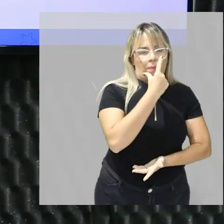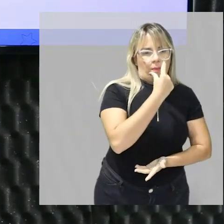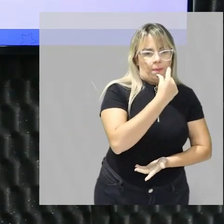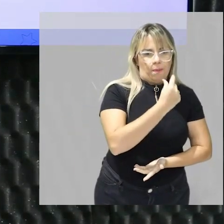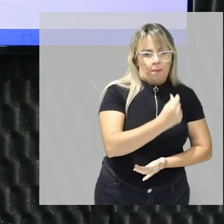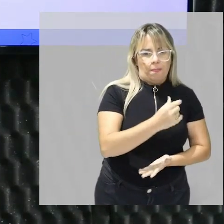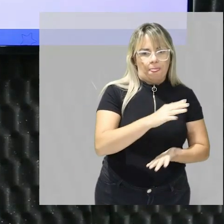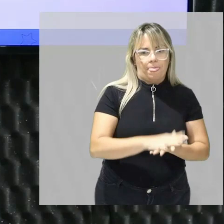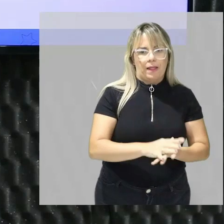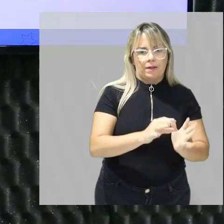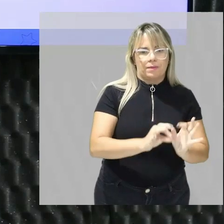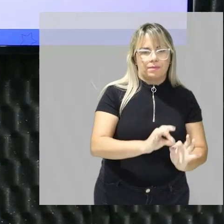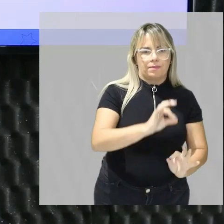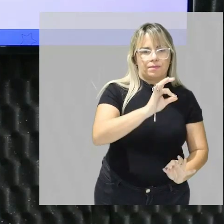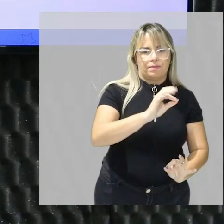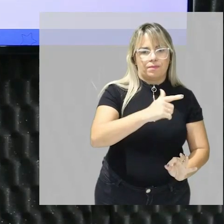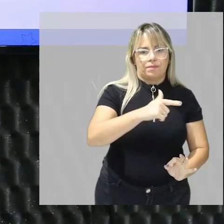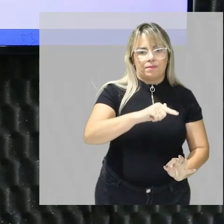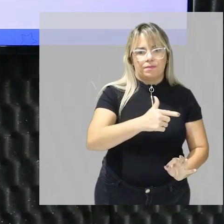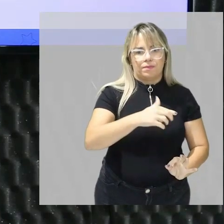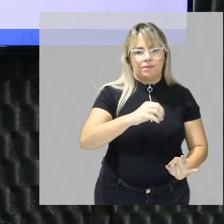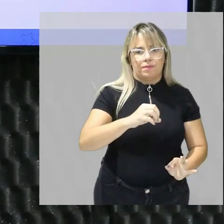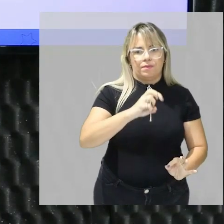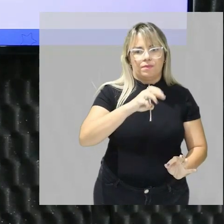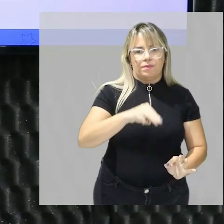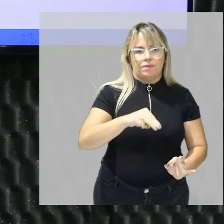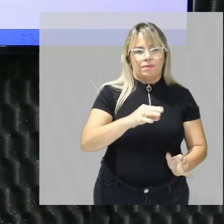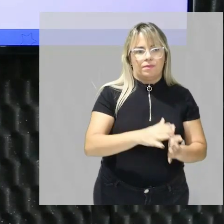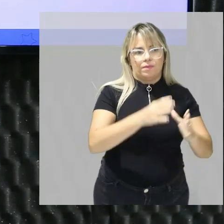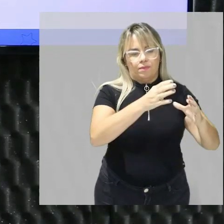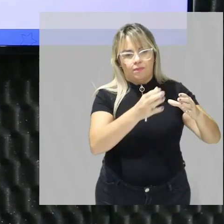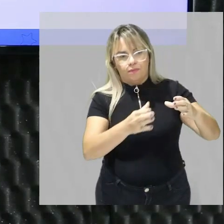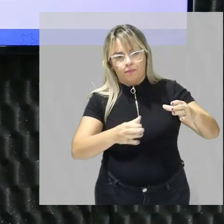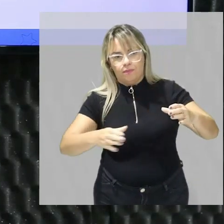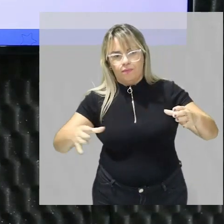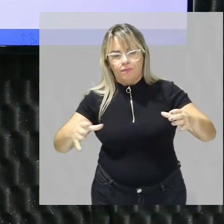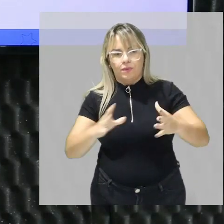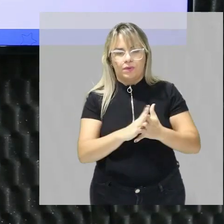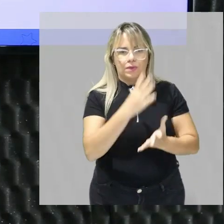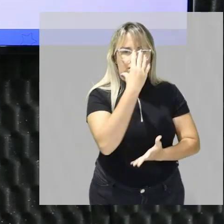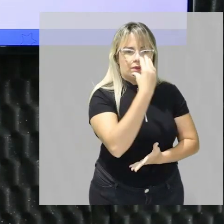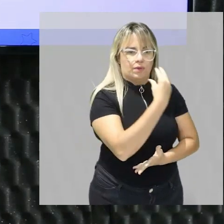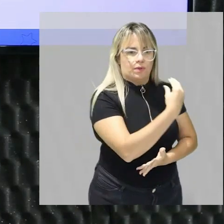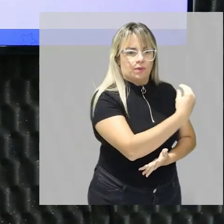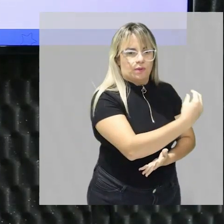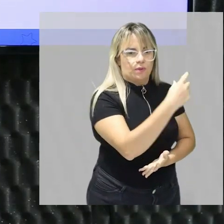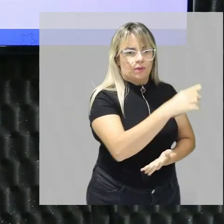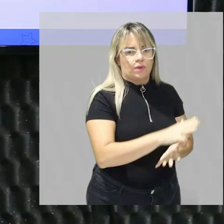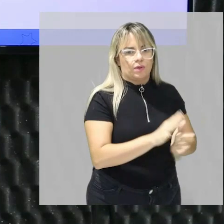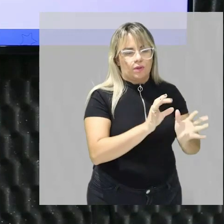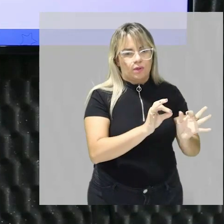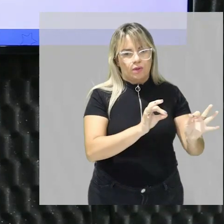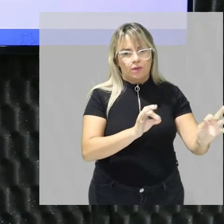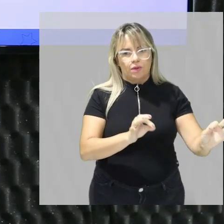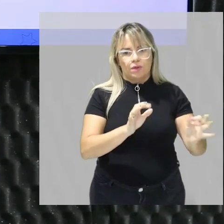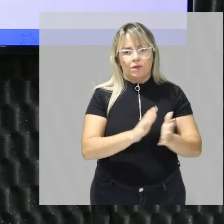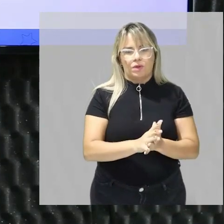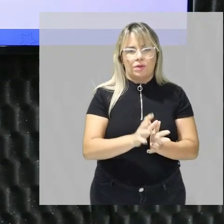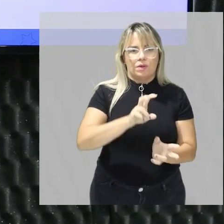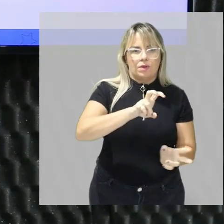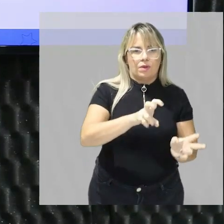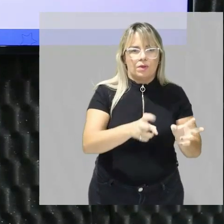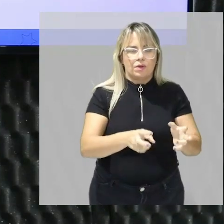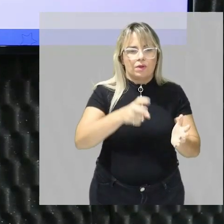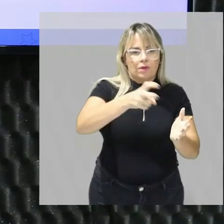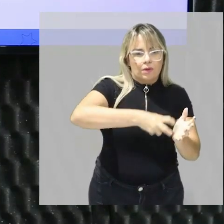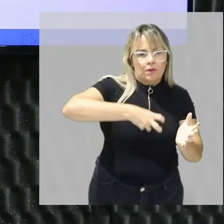Ele mede 2,20 metros, cauda grande, focinho longo, usa suas garras dianteiras para escavar